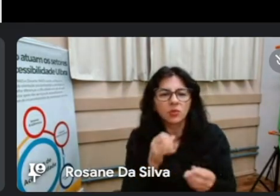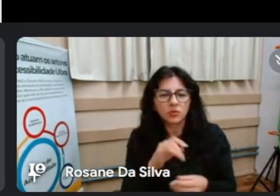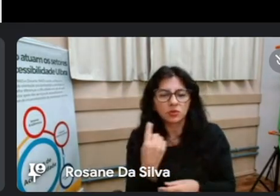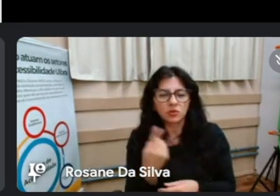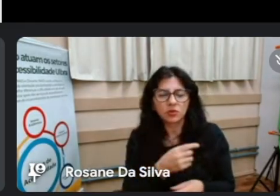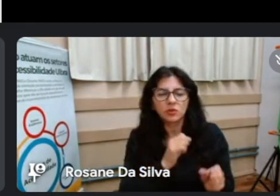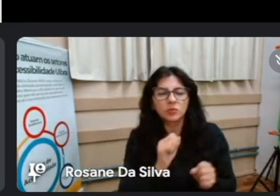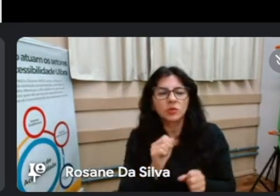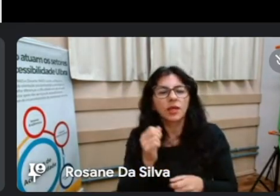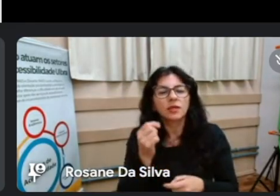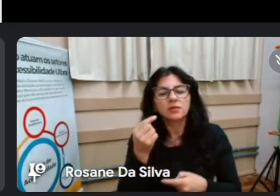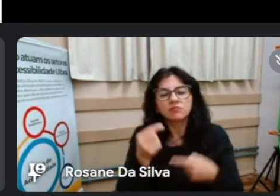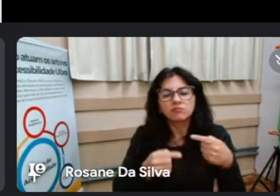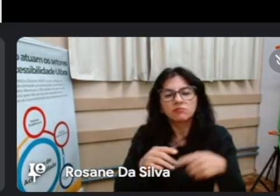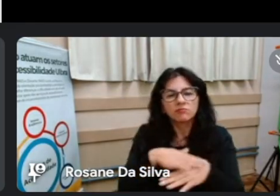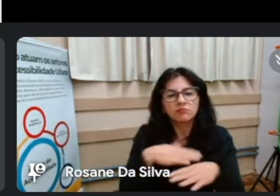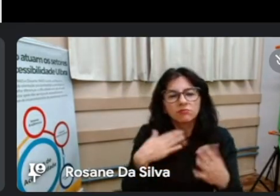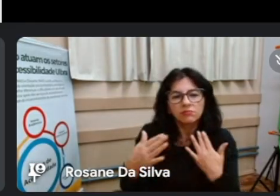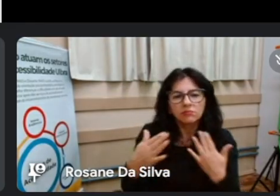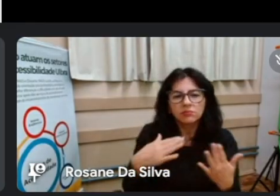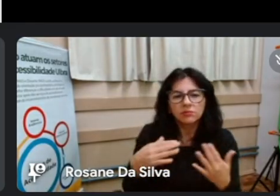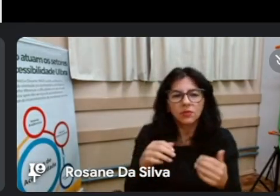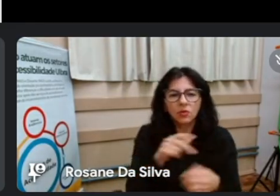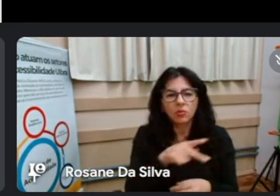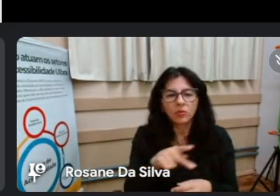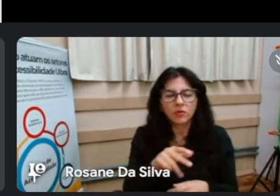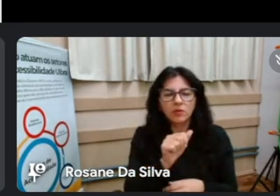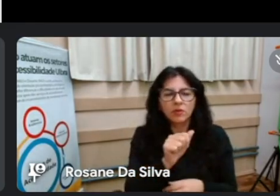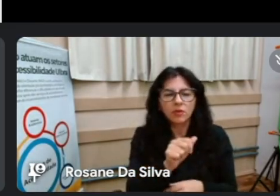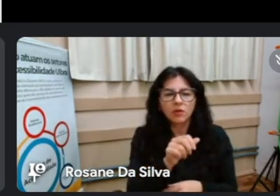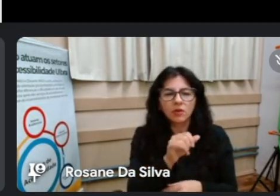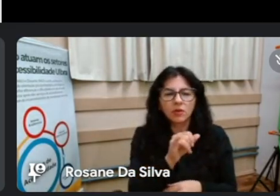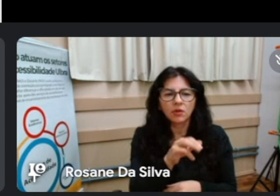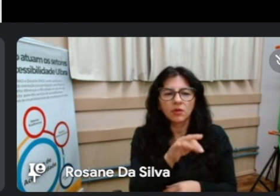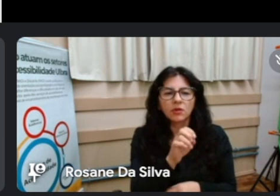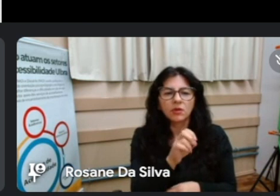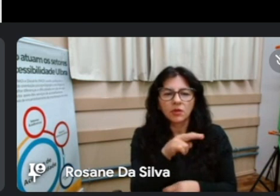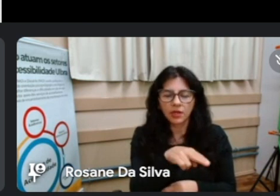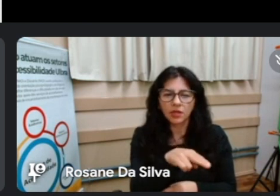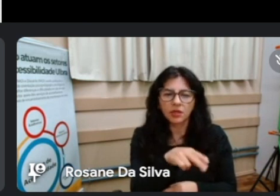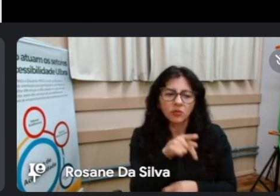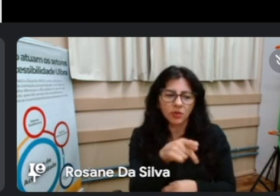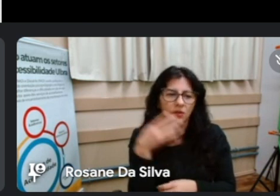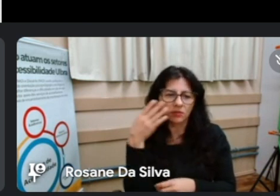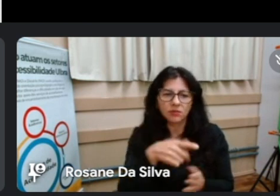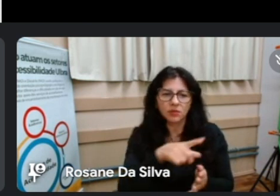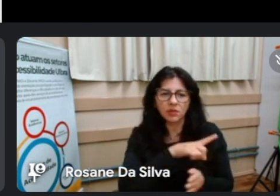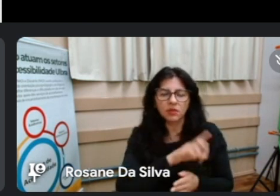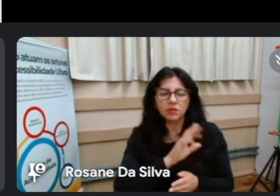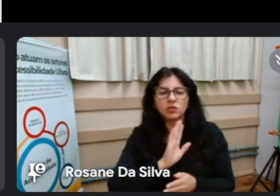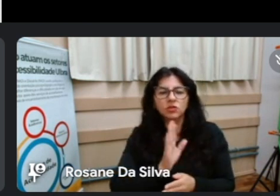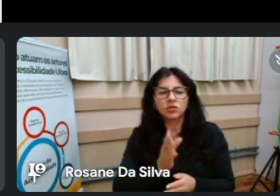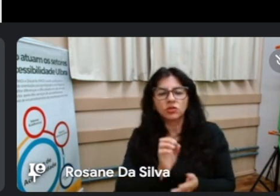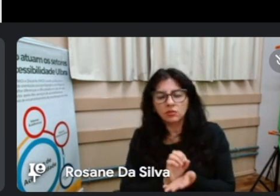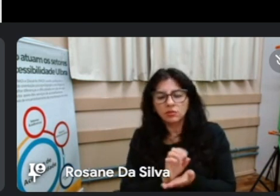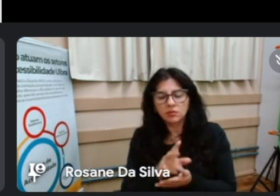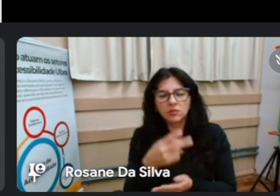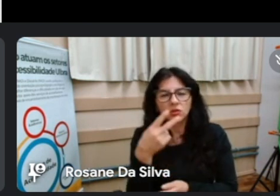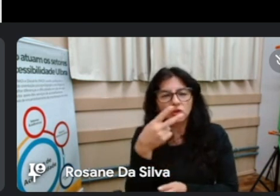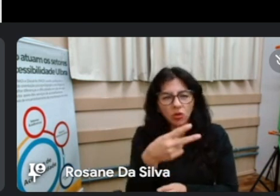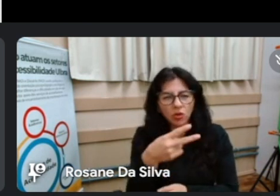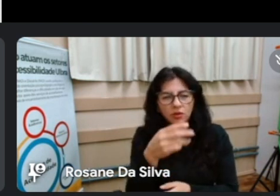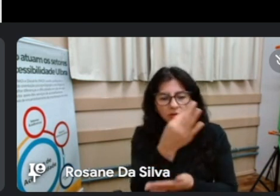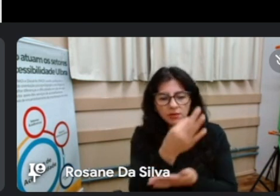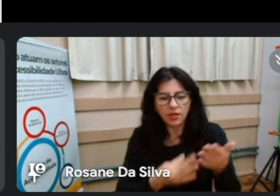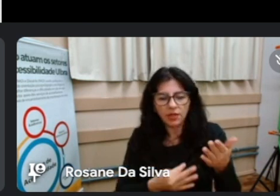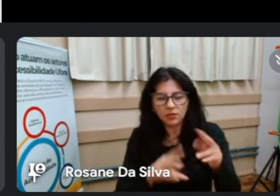o professor aon que falou anteriormente já que eh foram enviados dois textos né a respeito e não